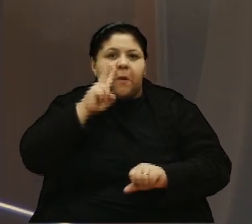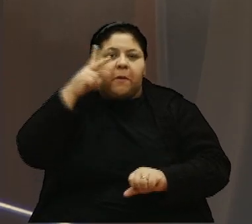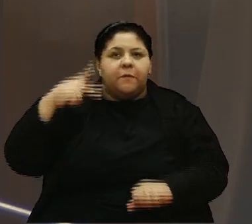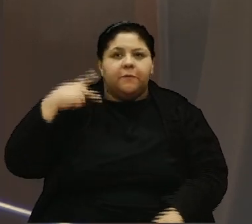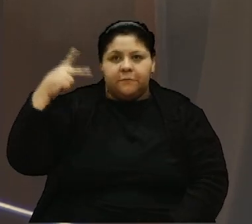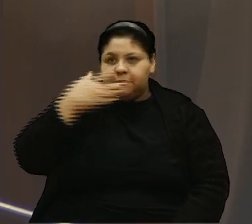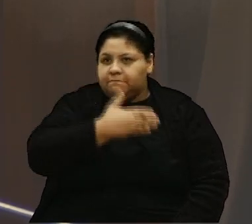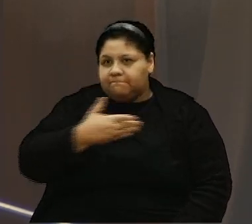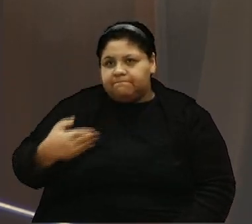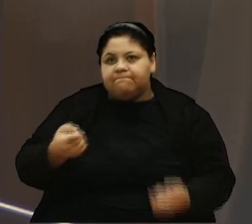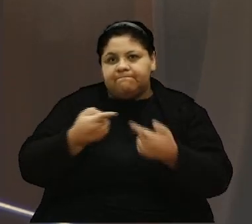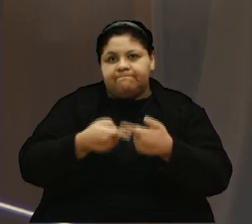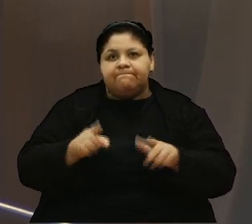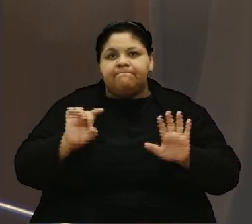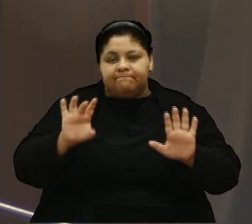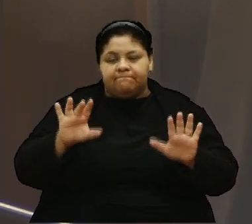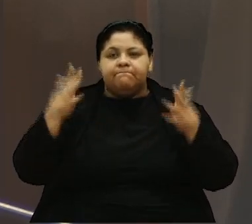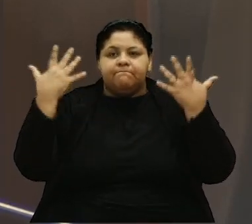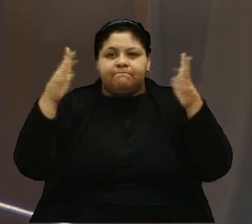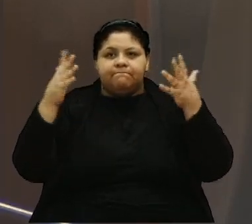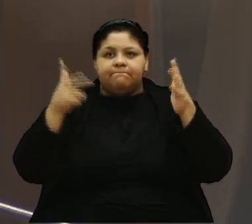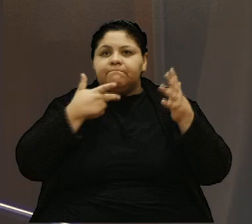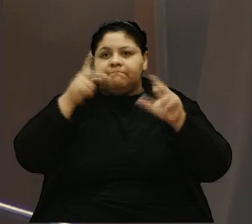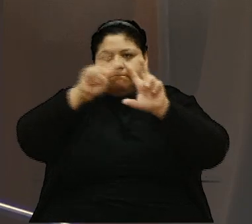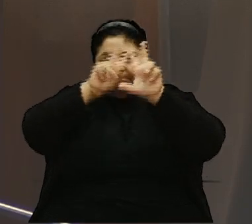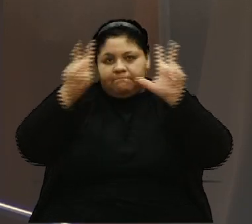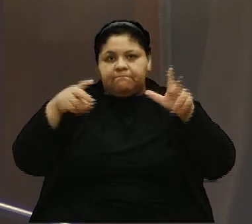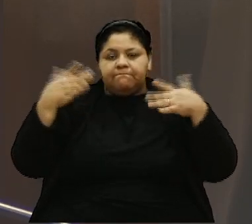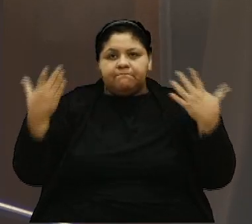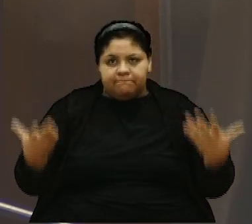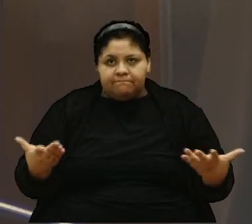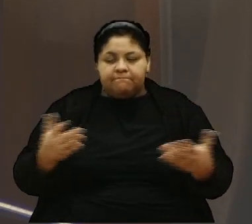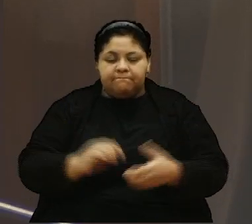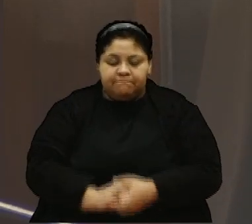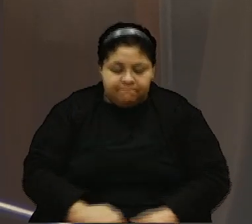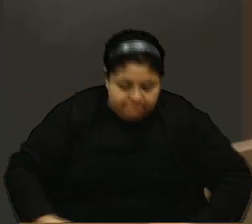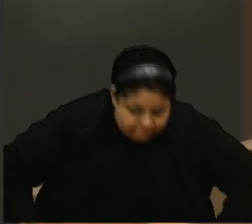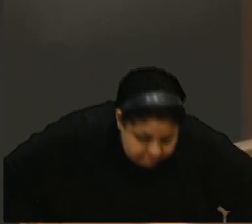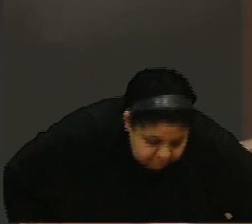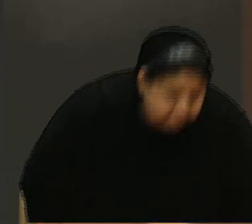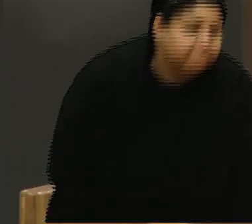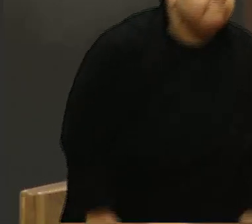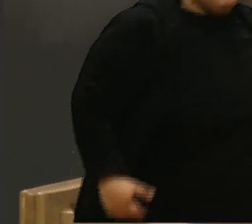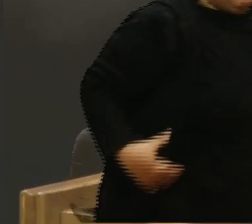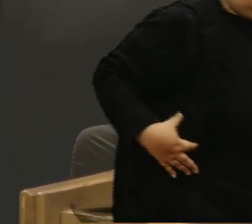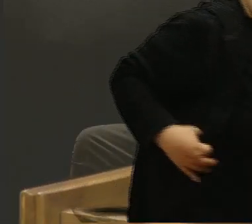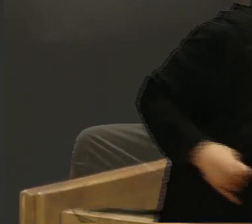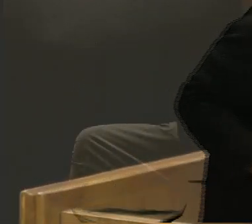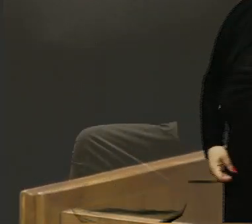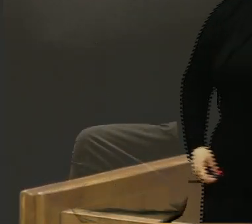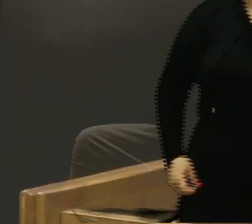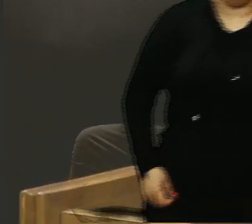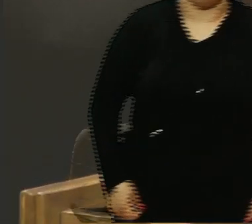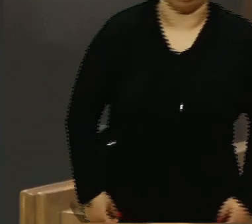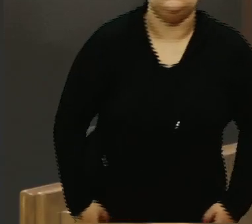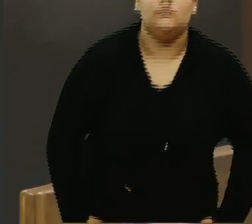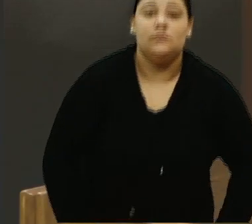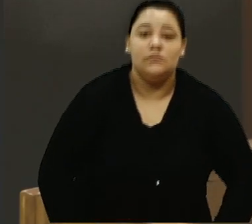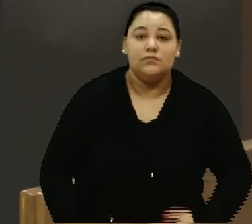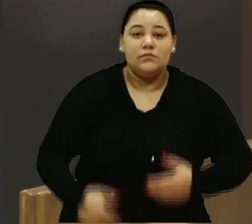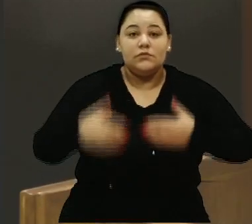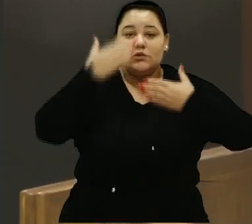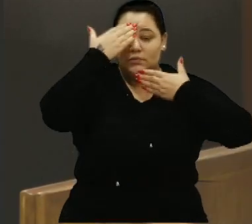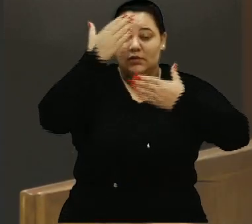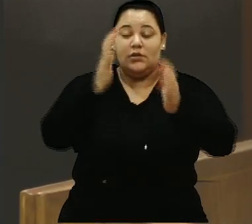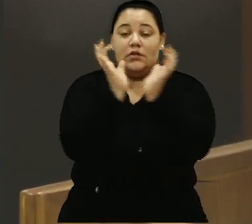políticas. Mas seria isso, lhe parabenizar por ter trazido esse importante tema para essa casa. Obrigado, colega Andressa Marques. É oportuno, sim. Estava sabendo